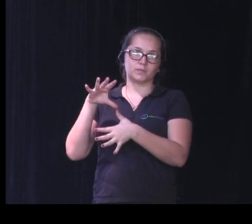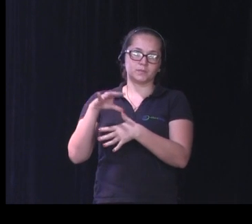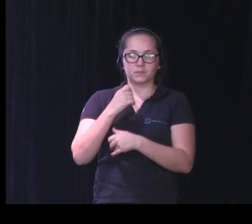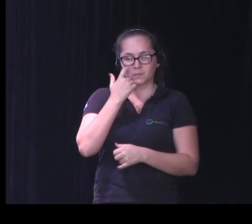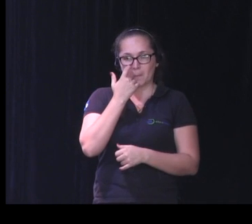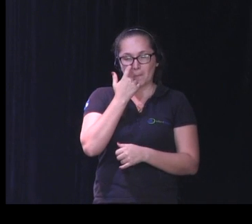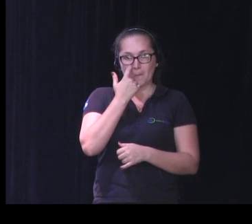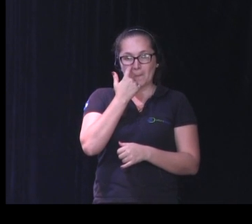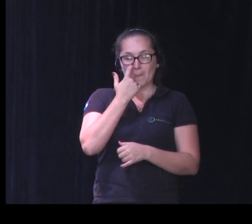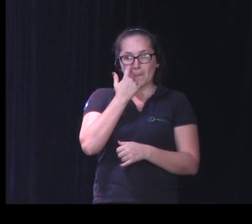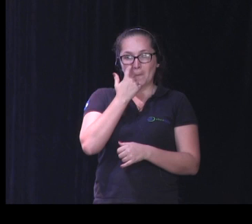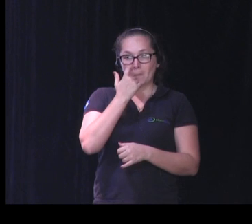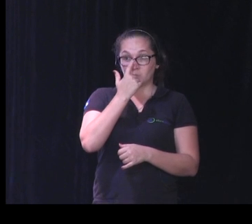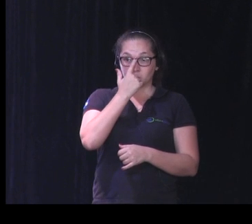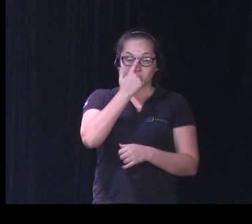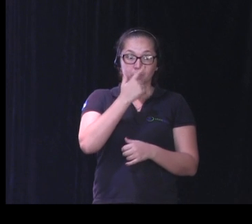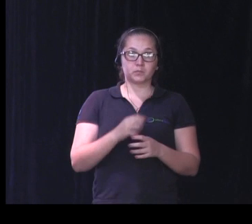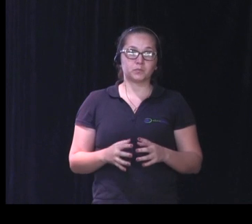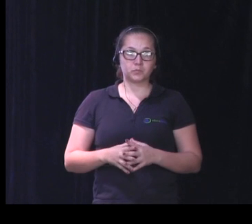meio do território.